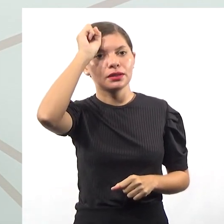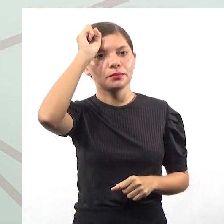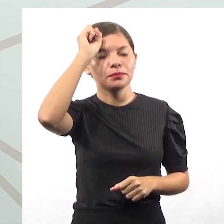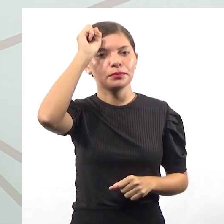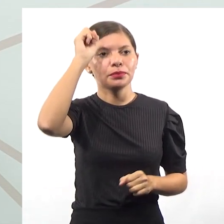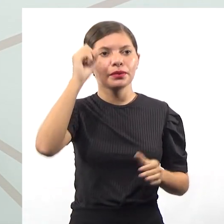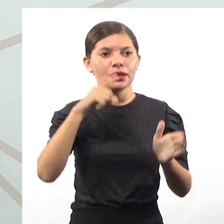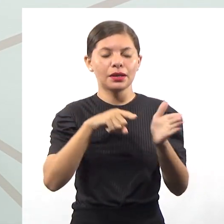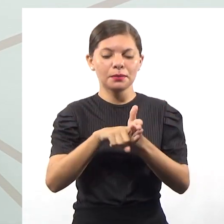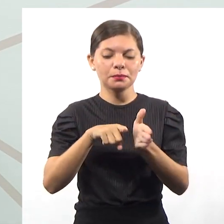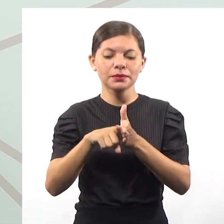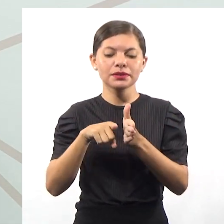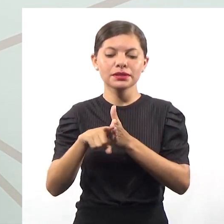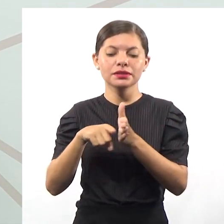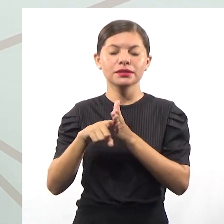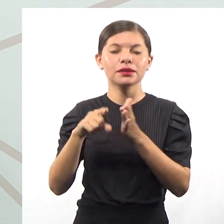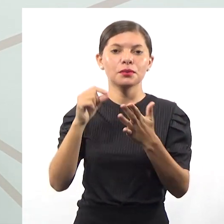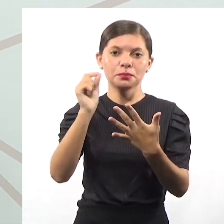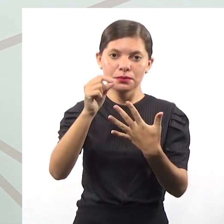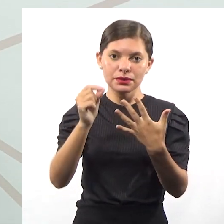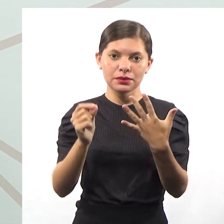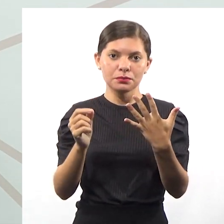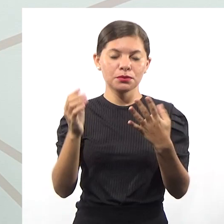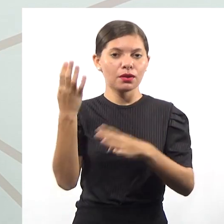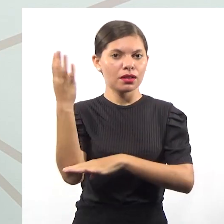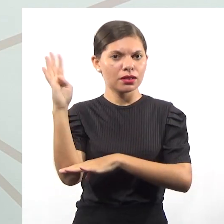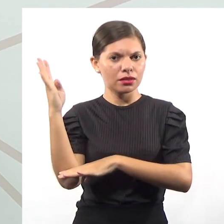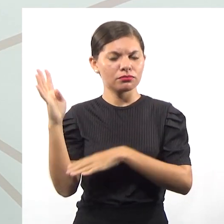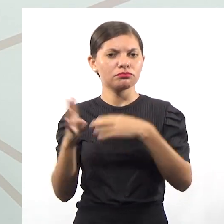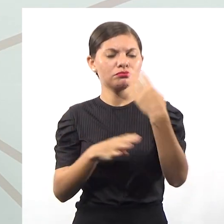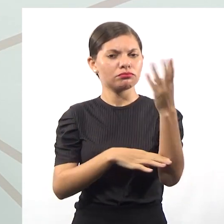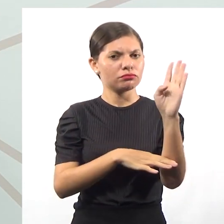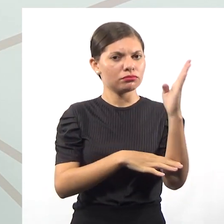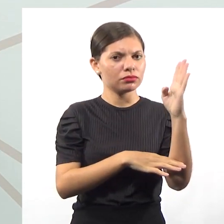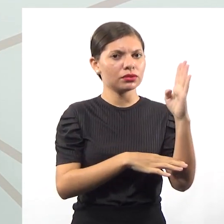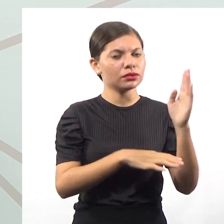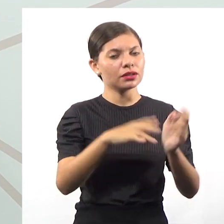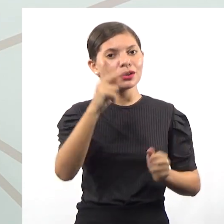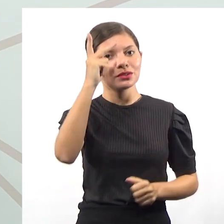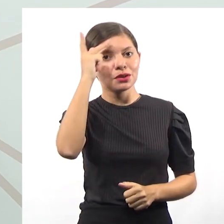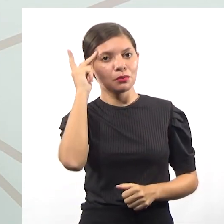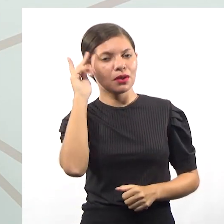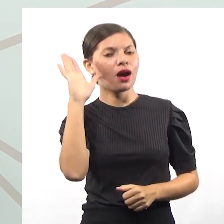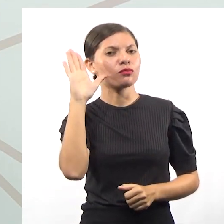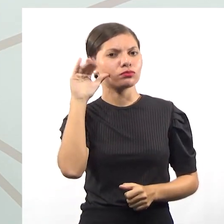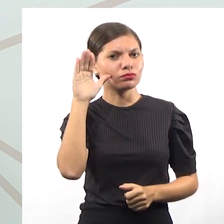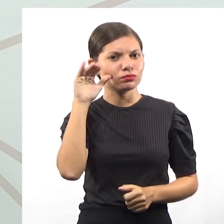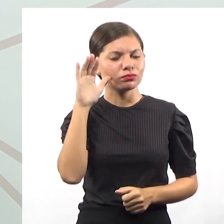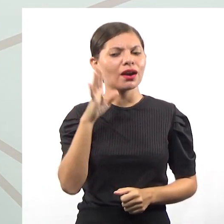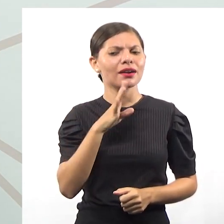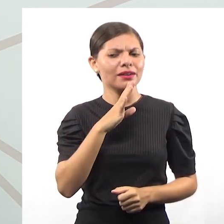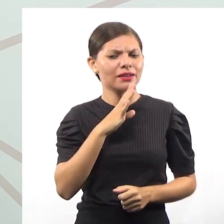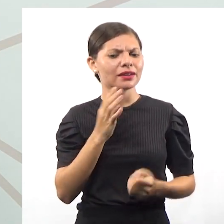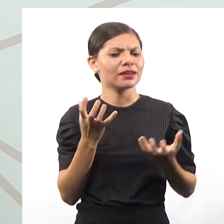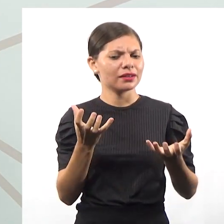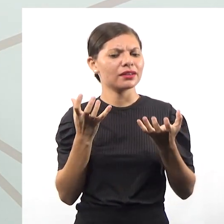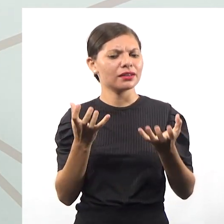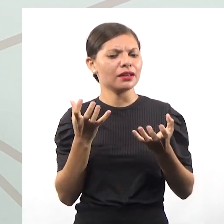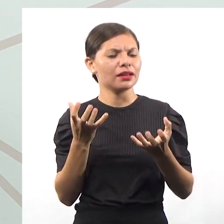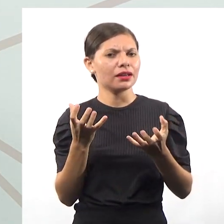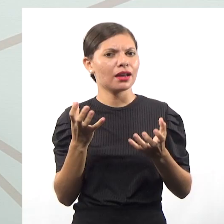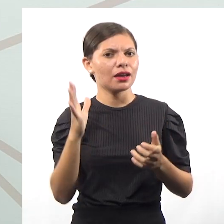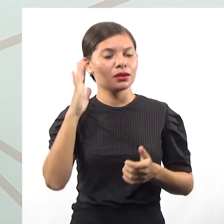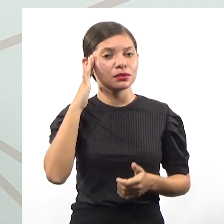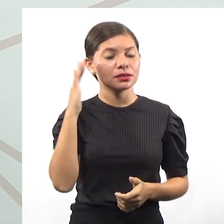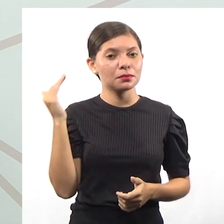é a pesquisa enquanto princípio educativo. A natureza do ser humano é ser curioso, é querer saber mais. E é